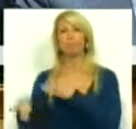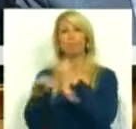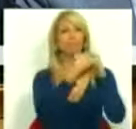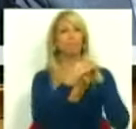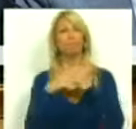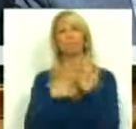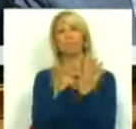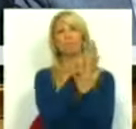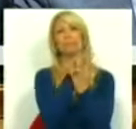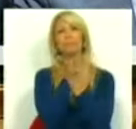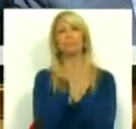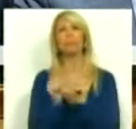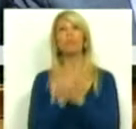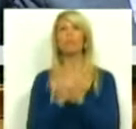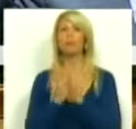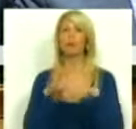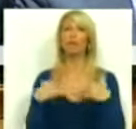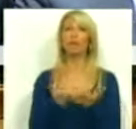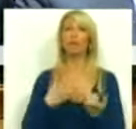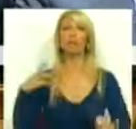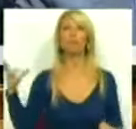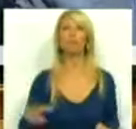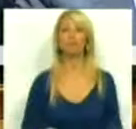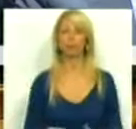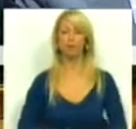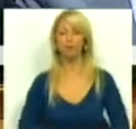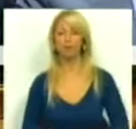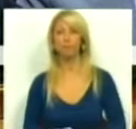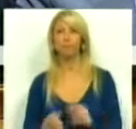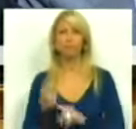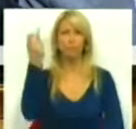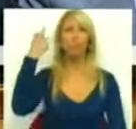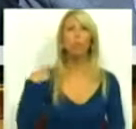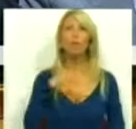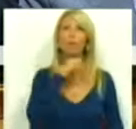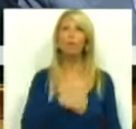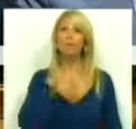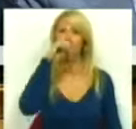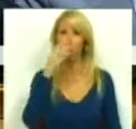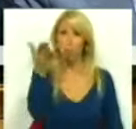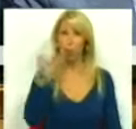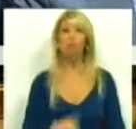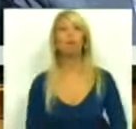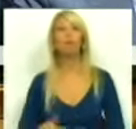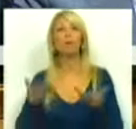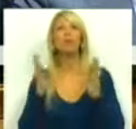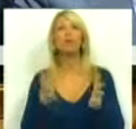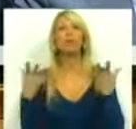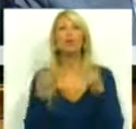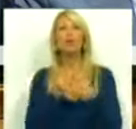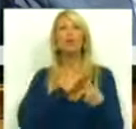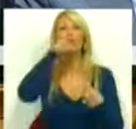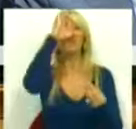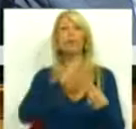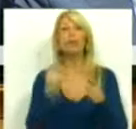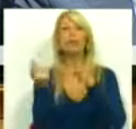e transversal em toda a sociedade portuguesa. Há um ano atrás, permitam-me que relembre, já tivemos com o Sr.